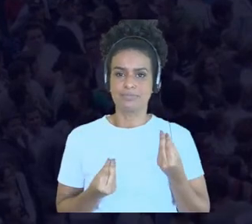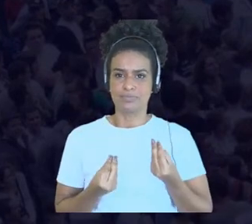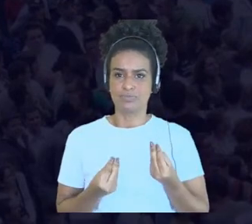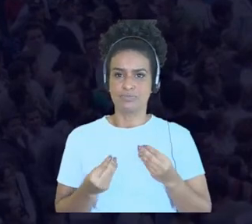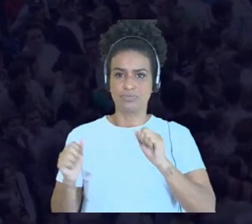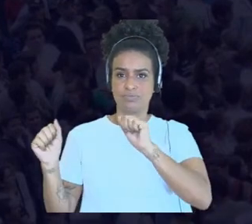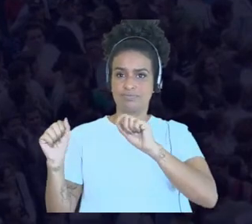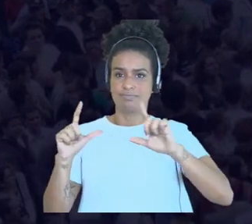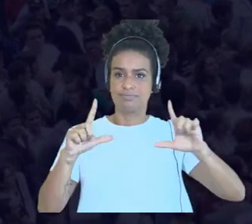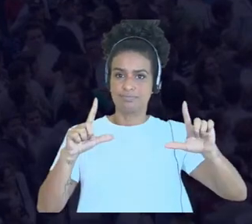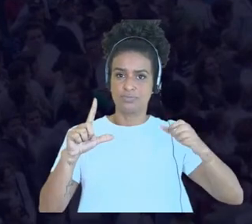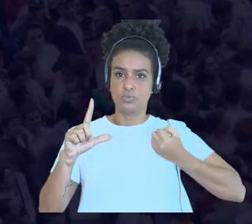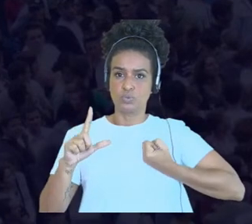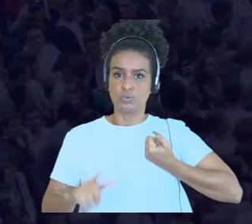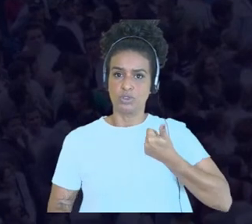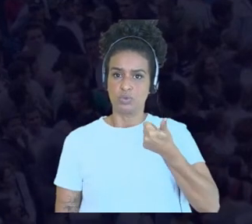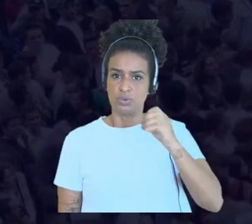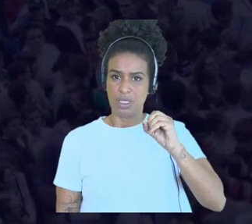10, por favor?